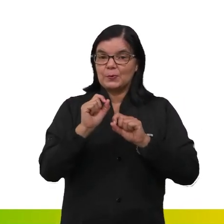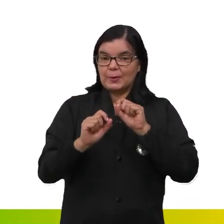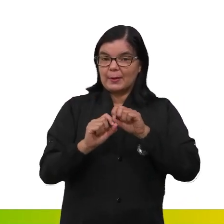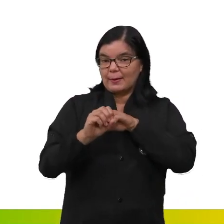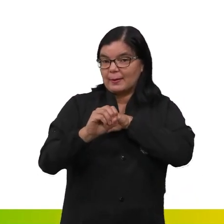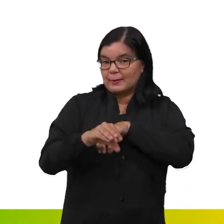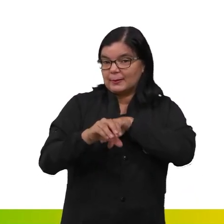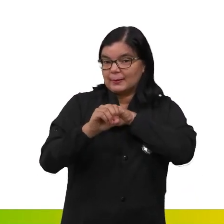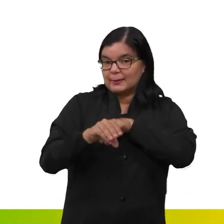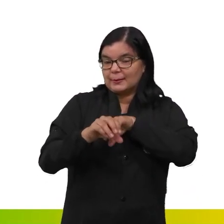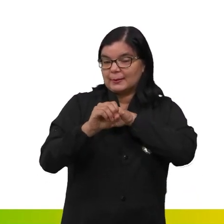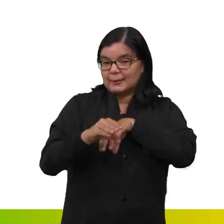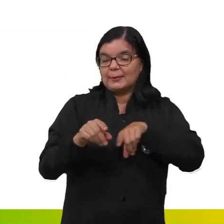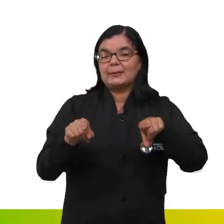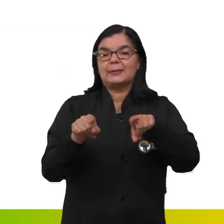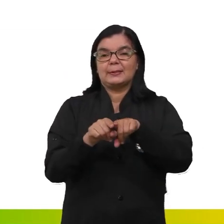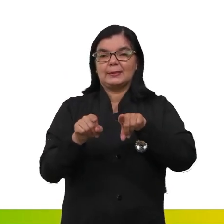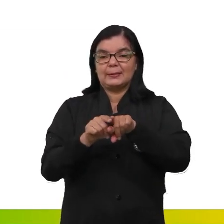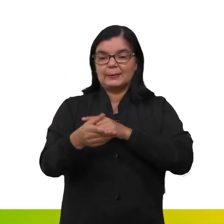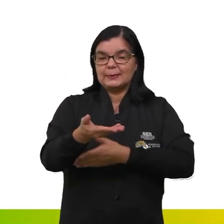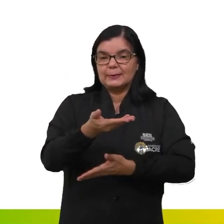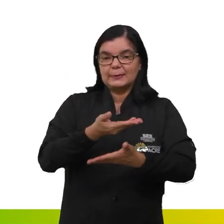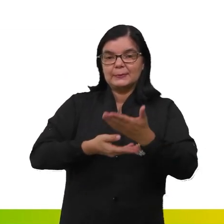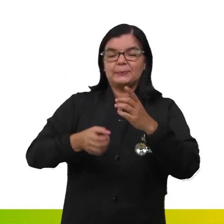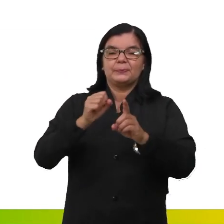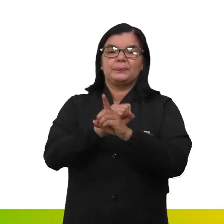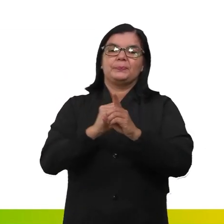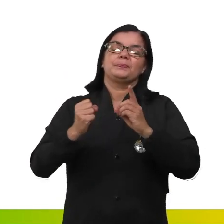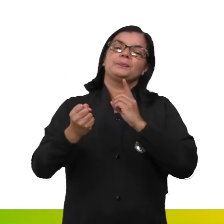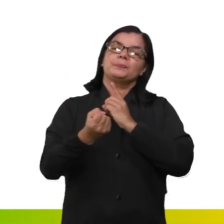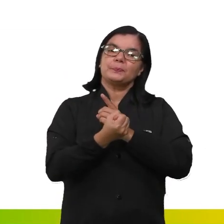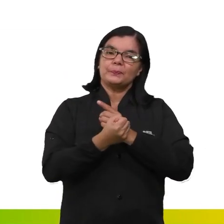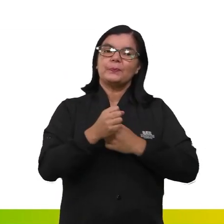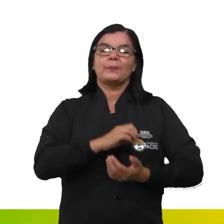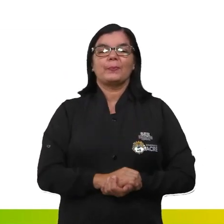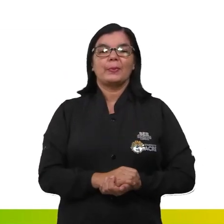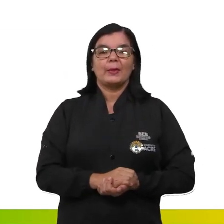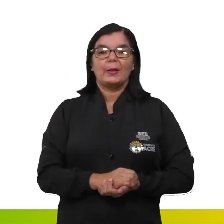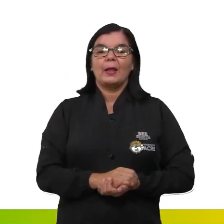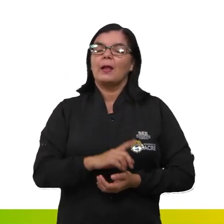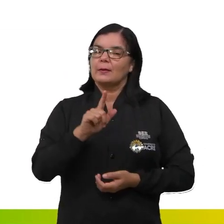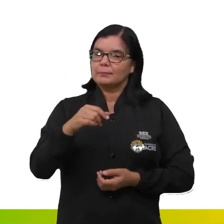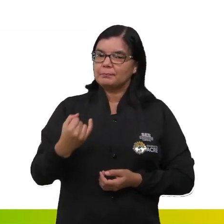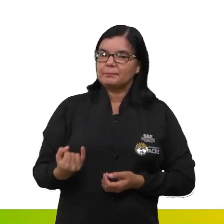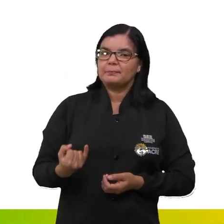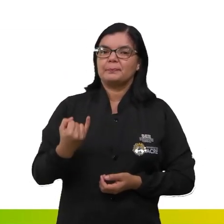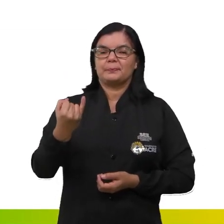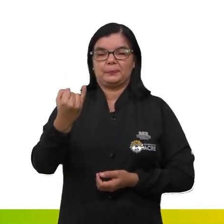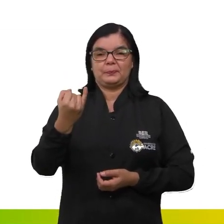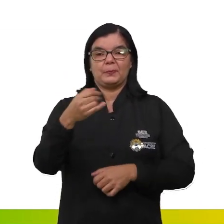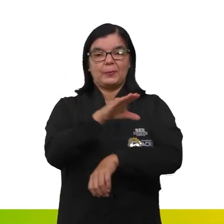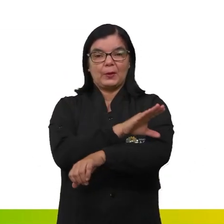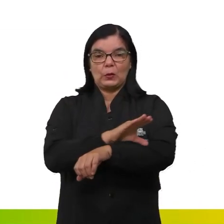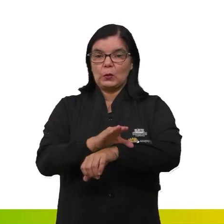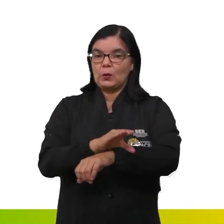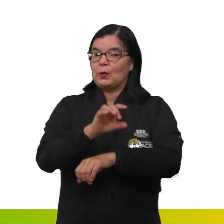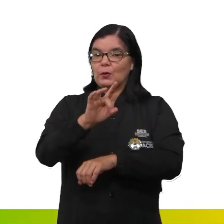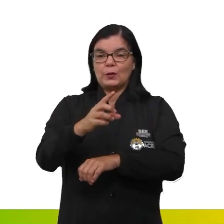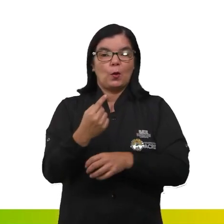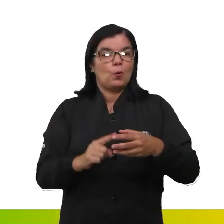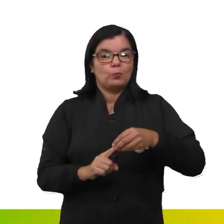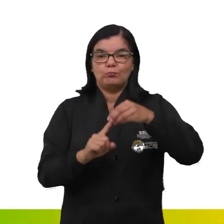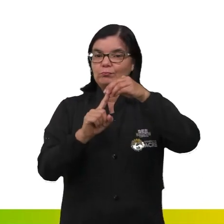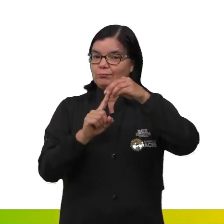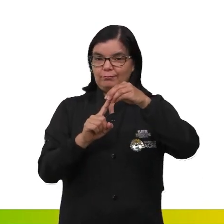reflexos na educação e nas relações sociais. Então, isso aqui é de vital importância. Então, a cultura não é